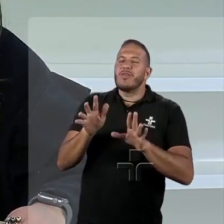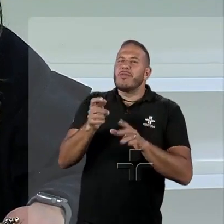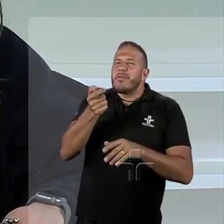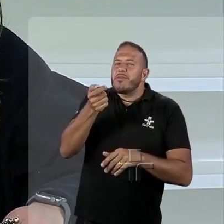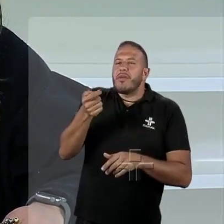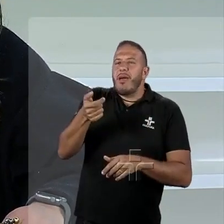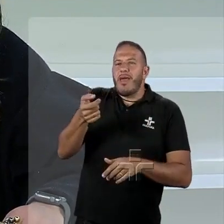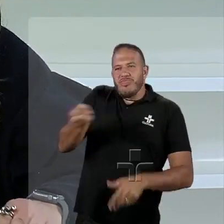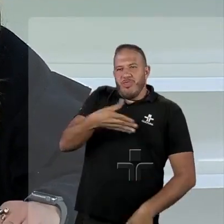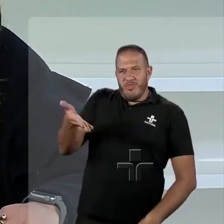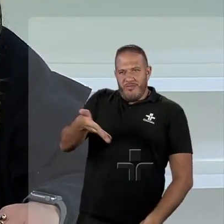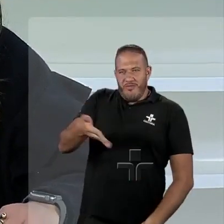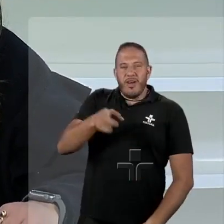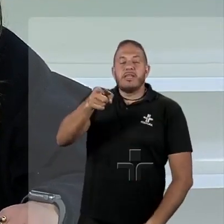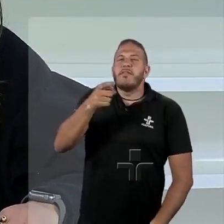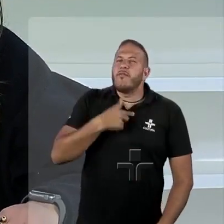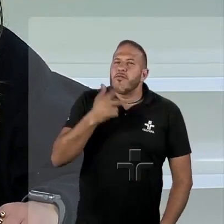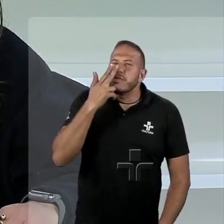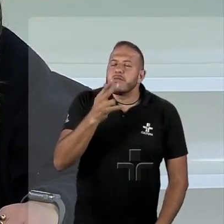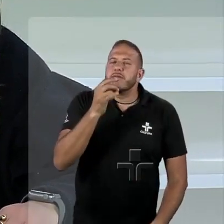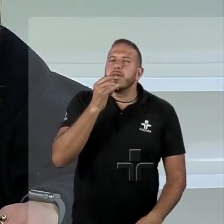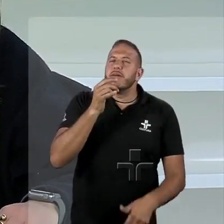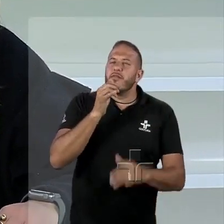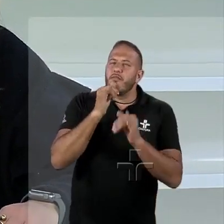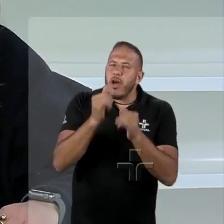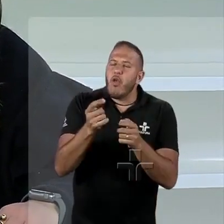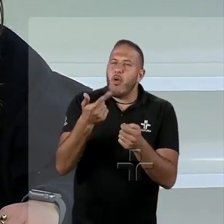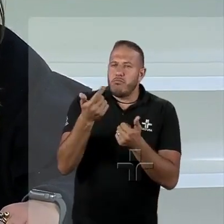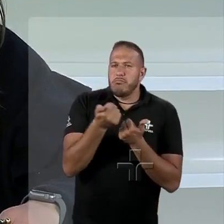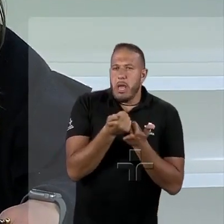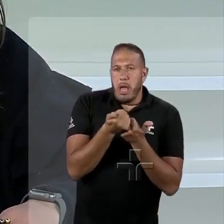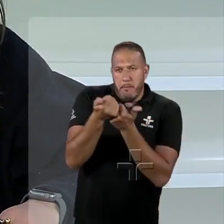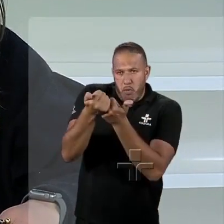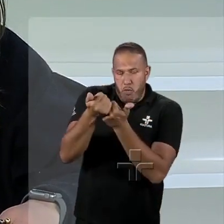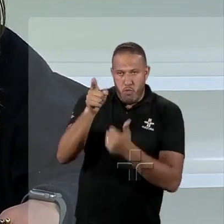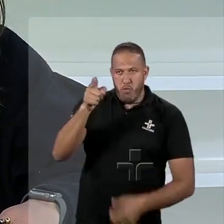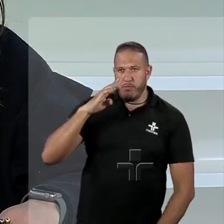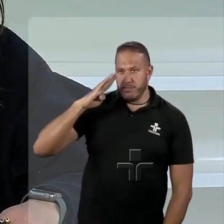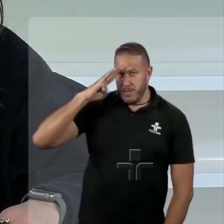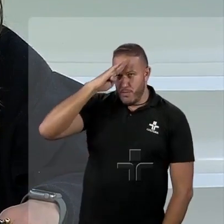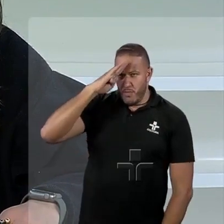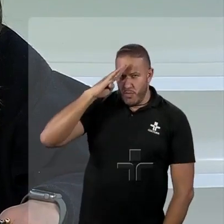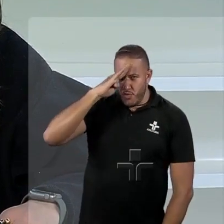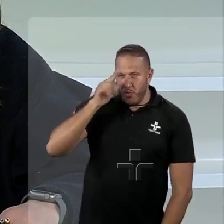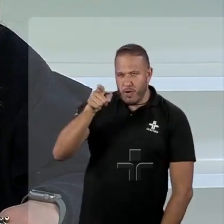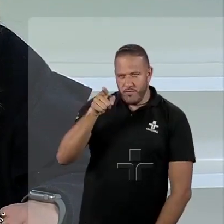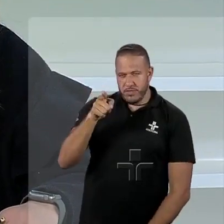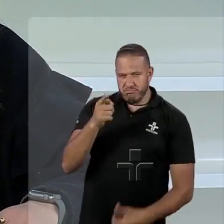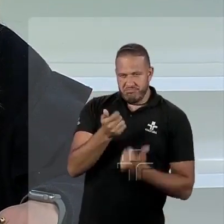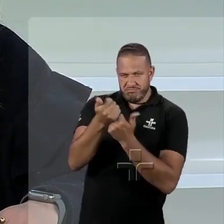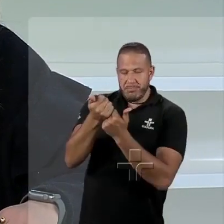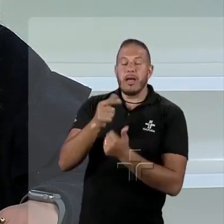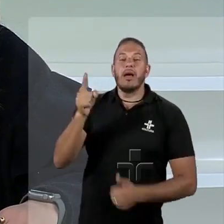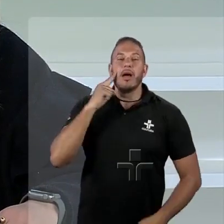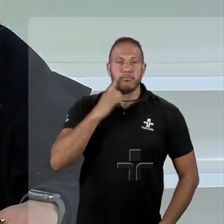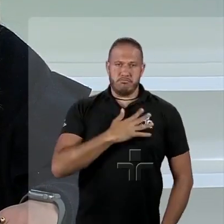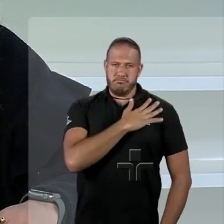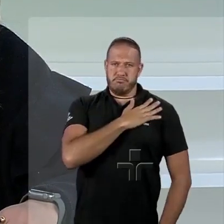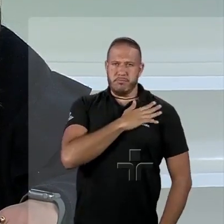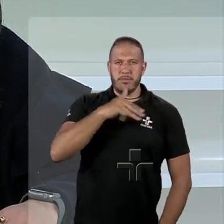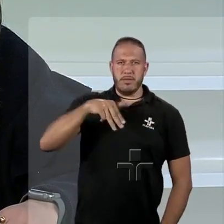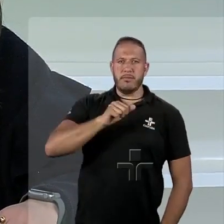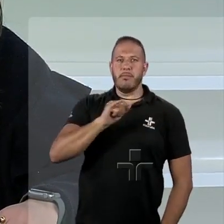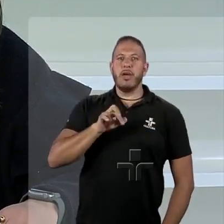recente. O senhor declarou apoio ao candidato Jair Bolsonaro. O Major Olímpio, eleito senador